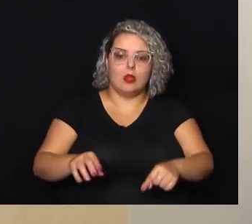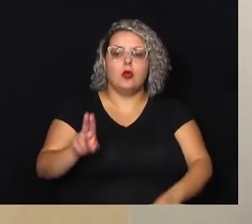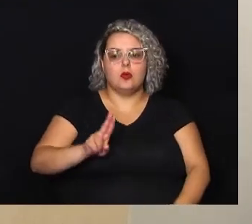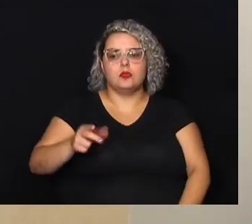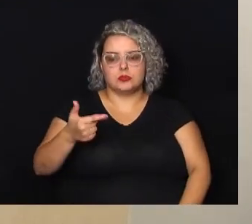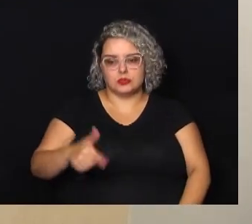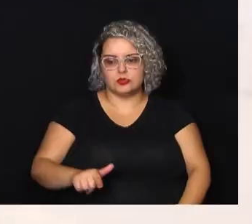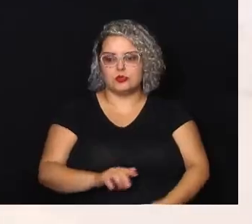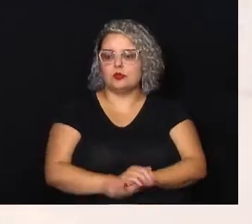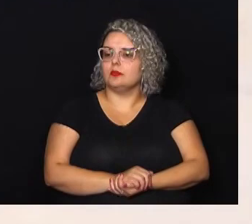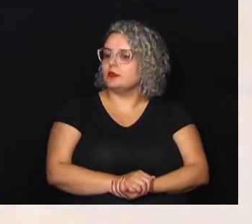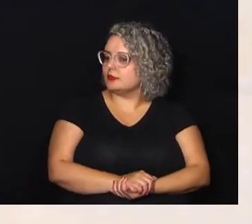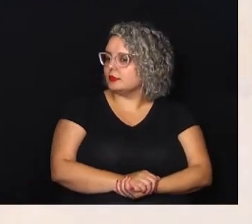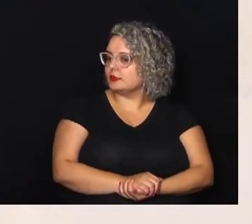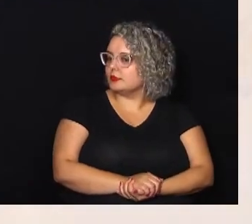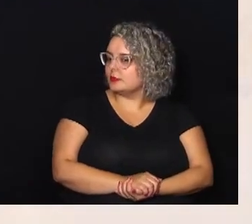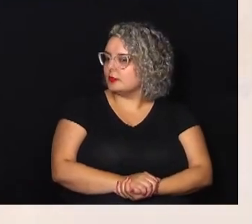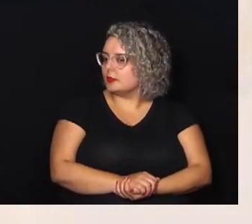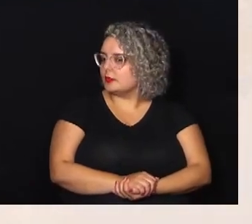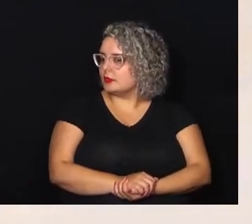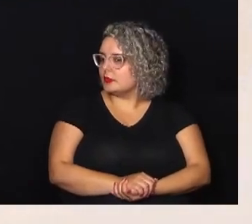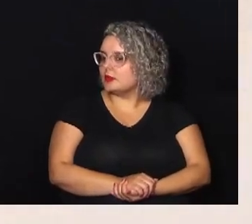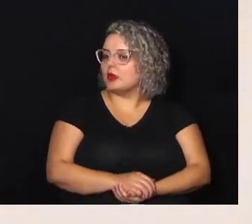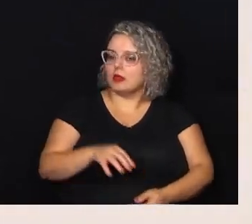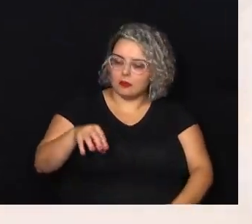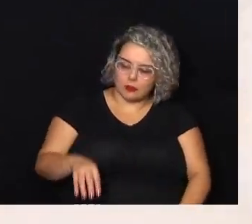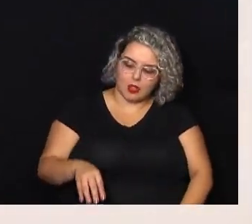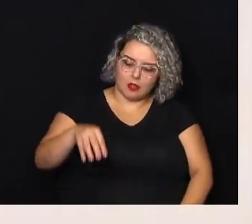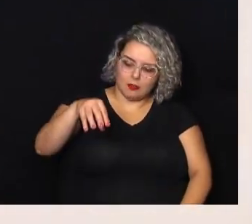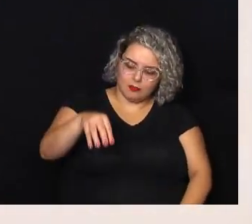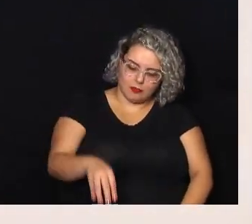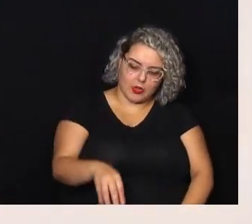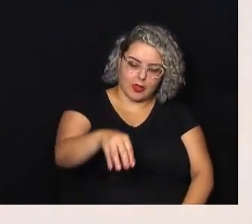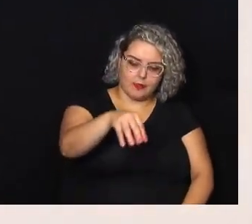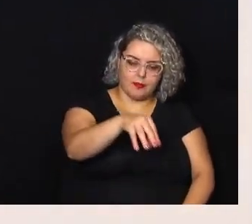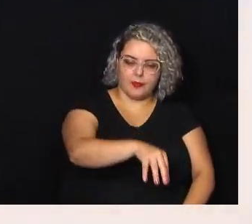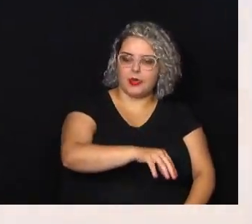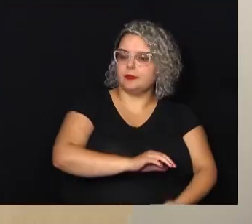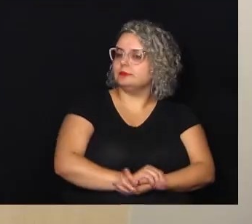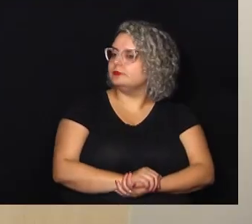gente reutiliza de novo. Então aqui a gente vem, ó, com o cortador,